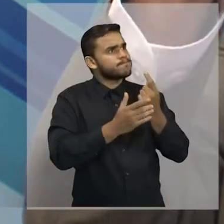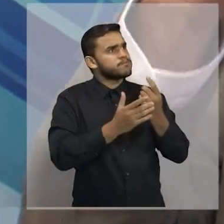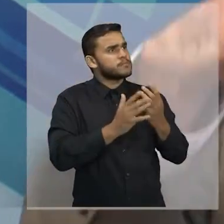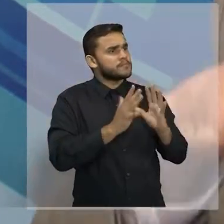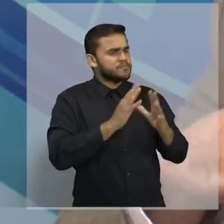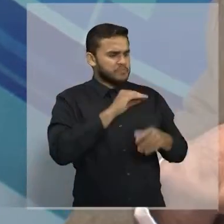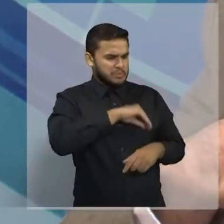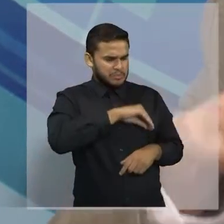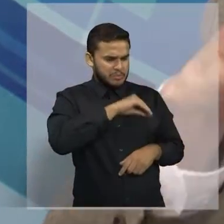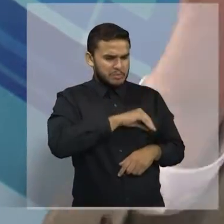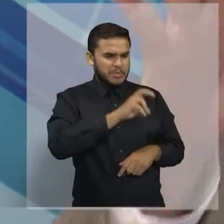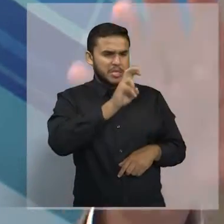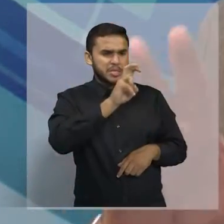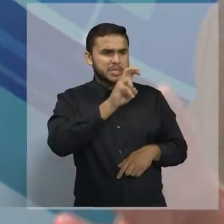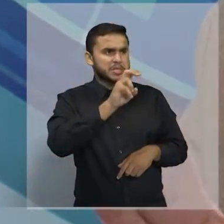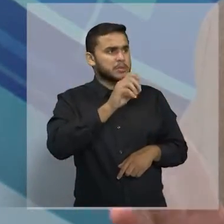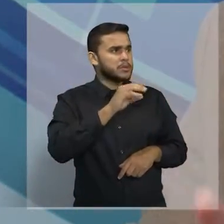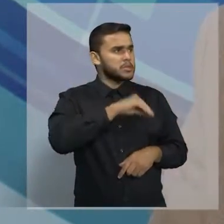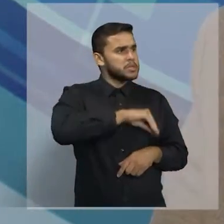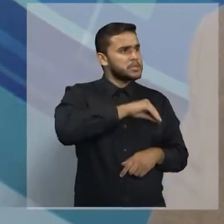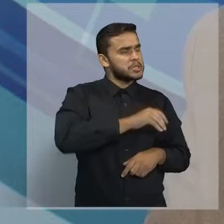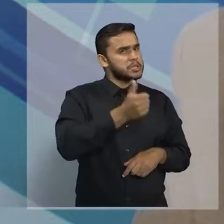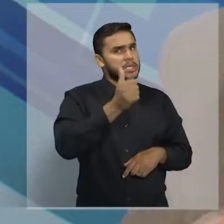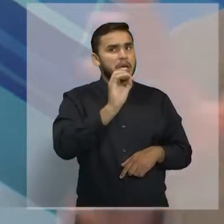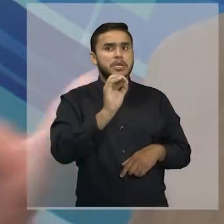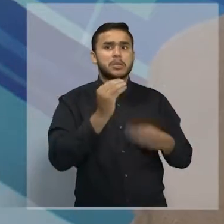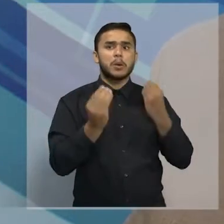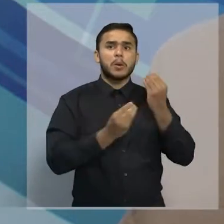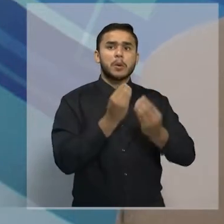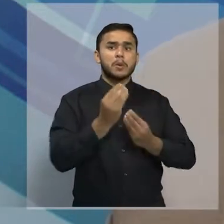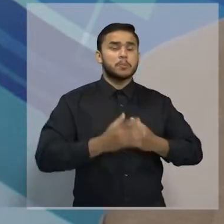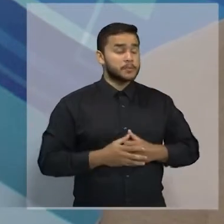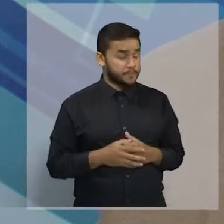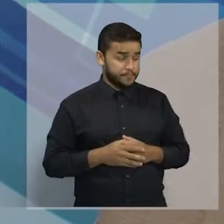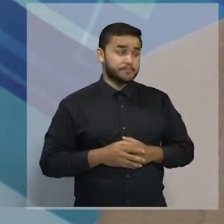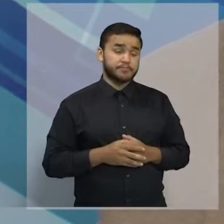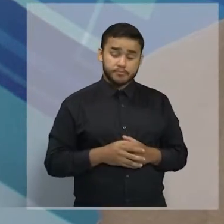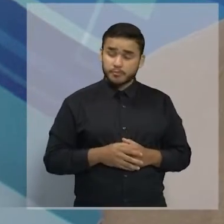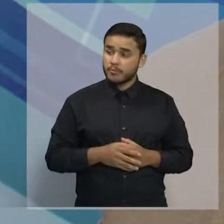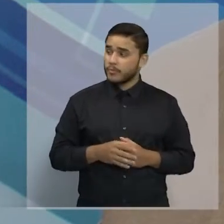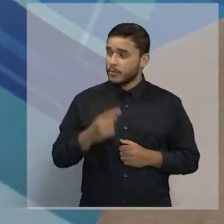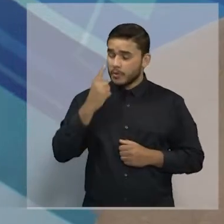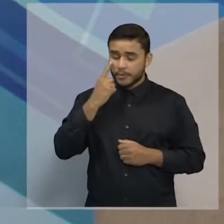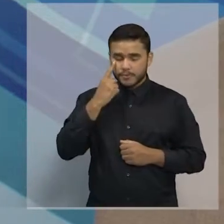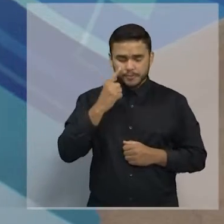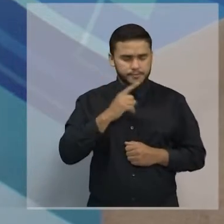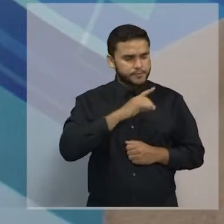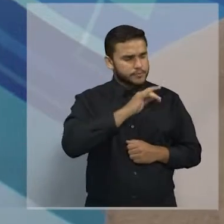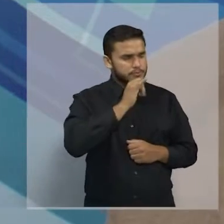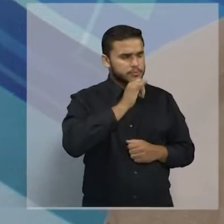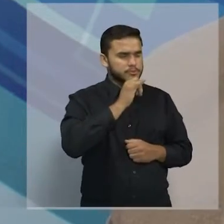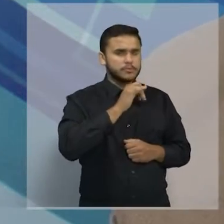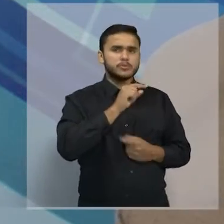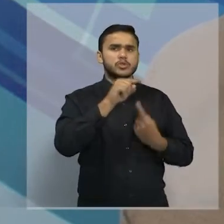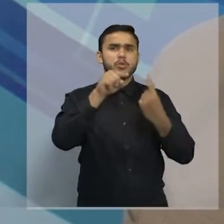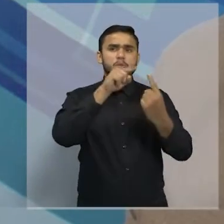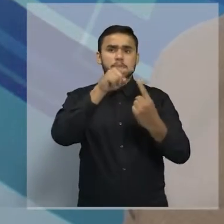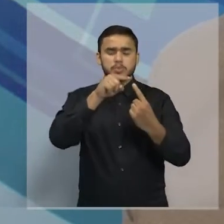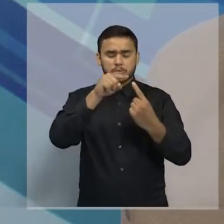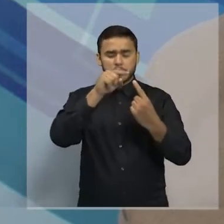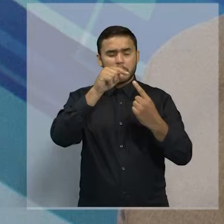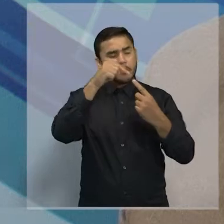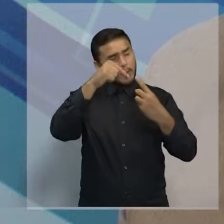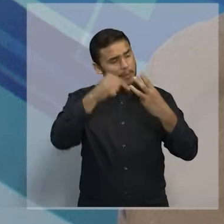5 salário mínimo, 10, aí é outra discussão. Só para finalizar, e o terceiro objetivo do sistema